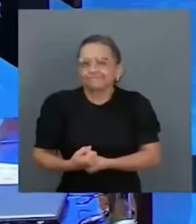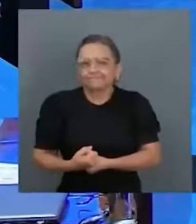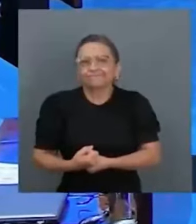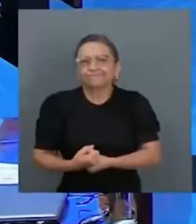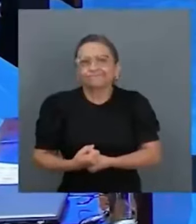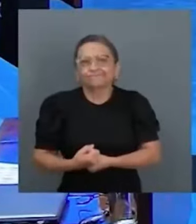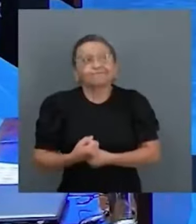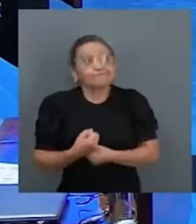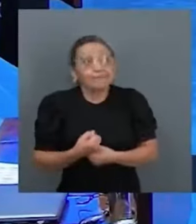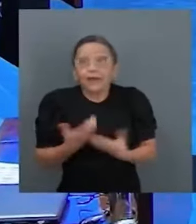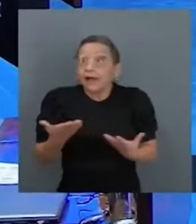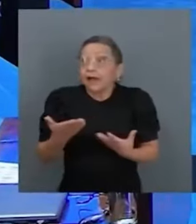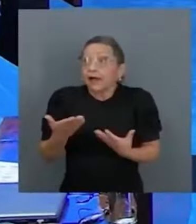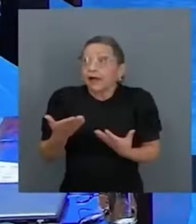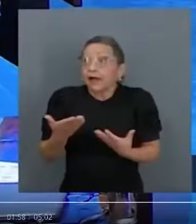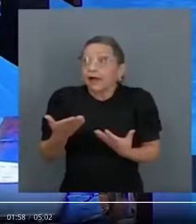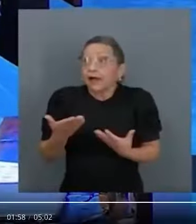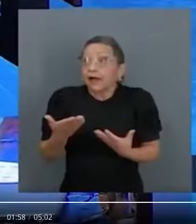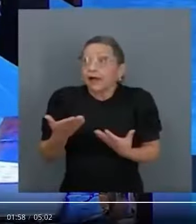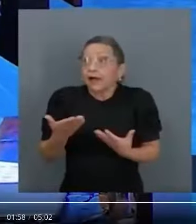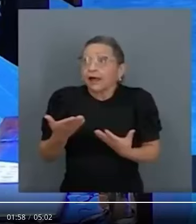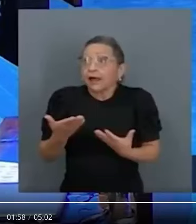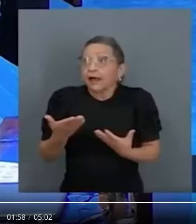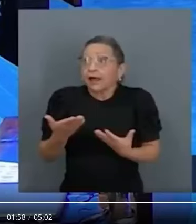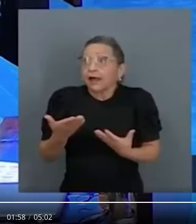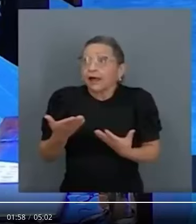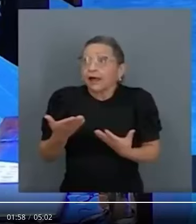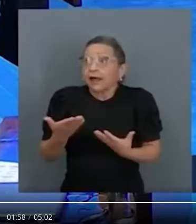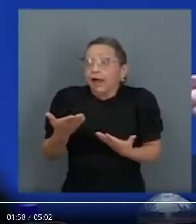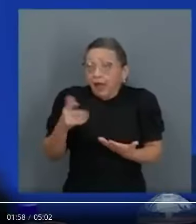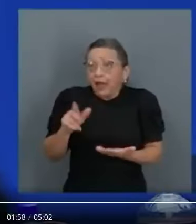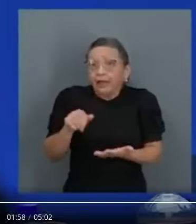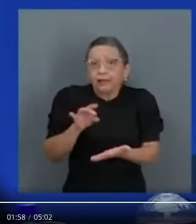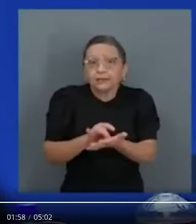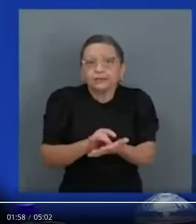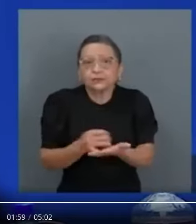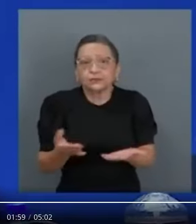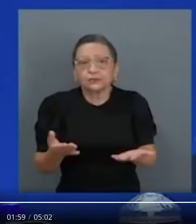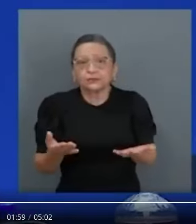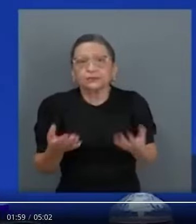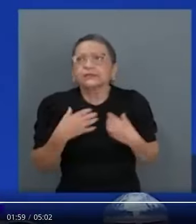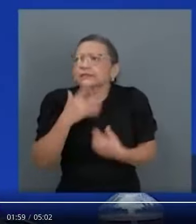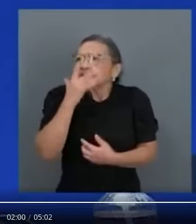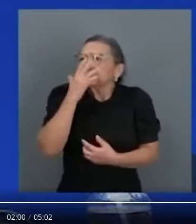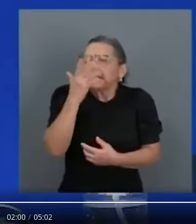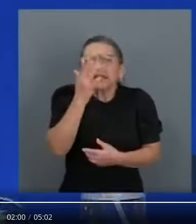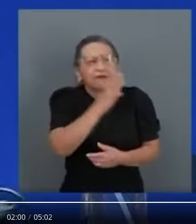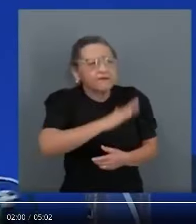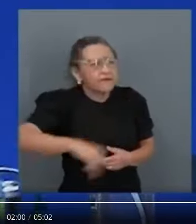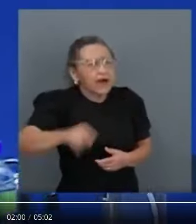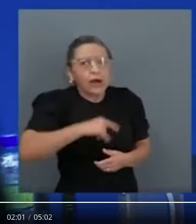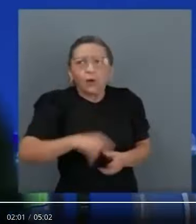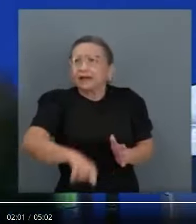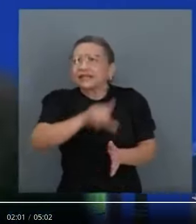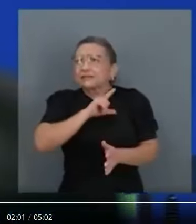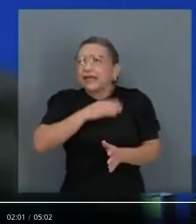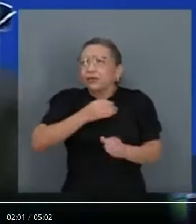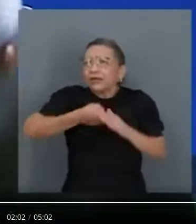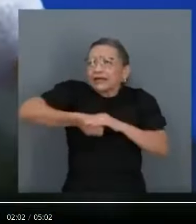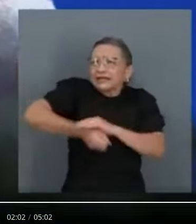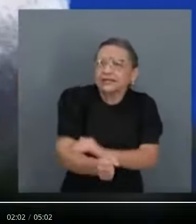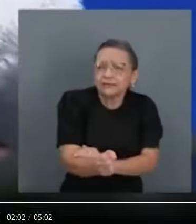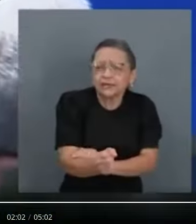Será que é isso mesmo? Ixi, calma aí que dá o plot. Será que vão antecipar o meu parto?